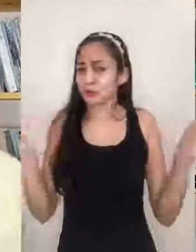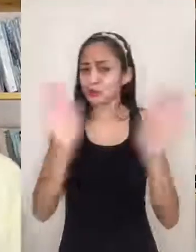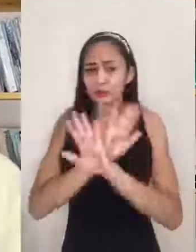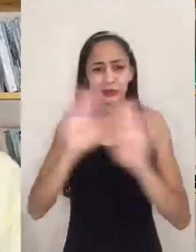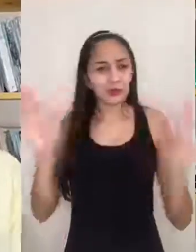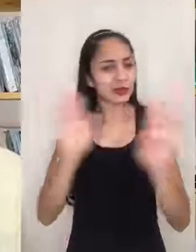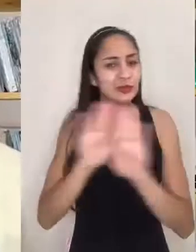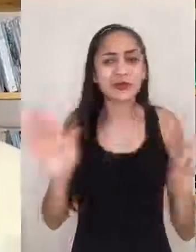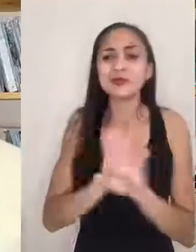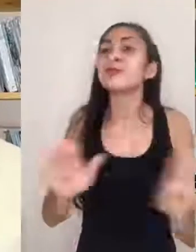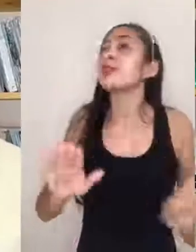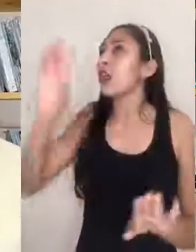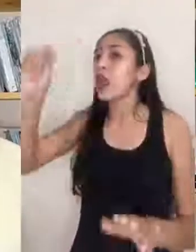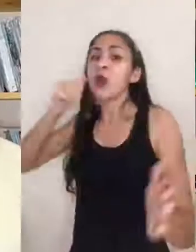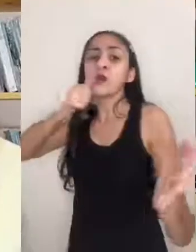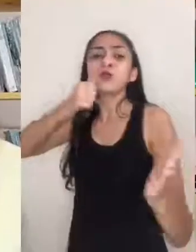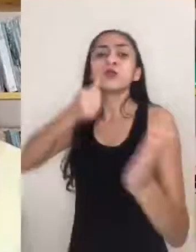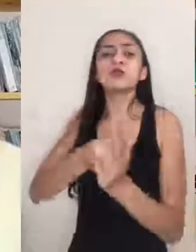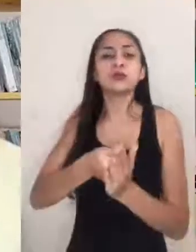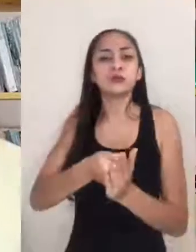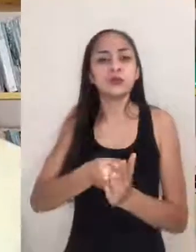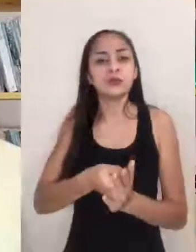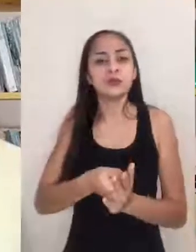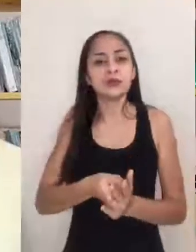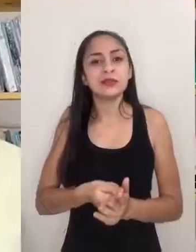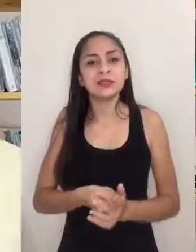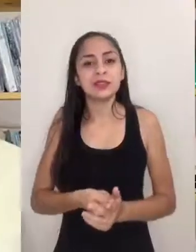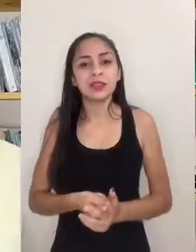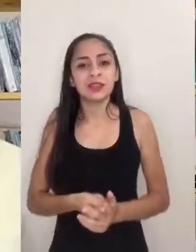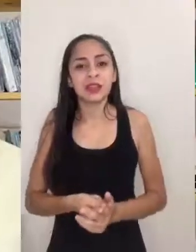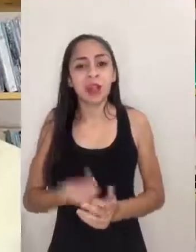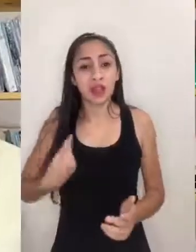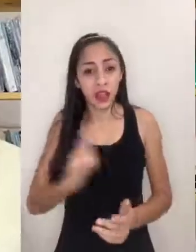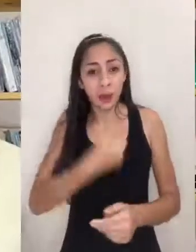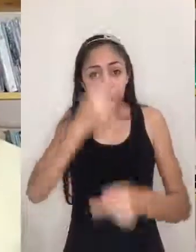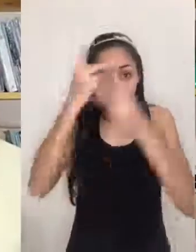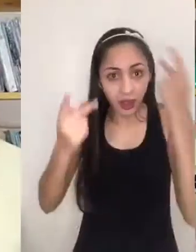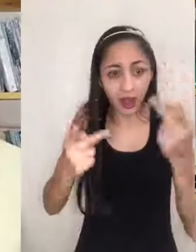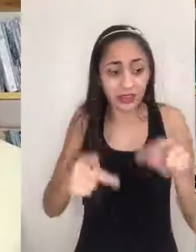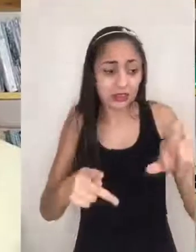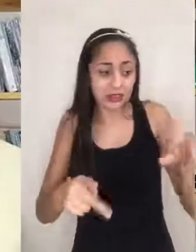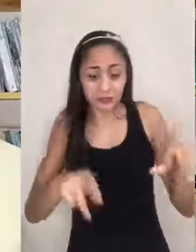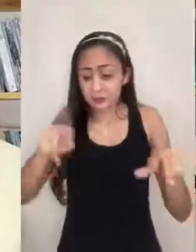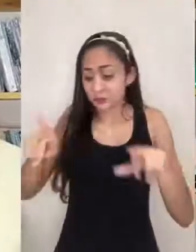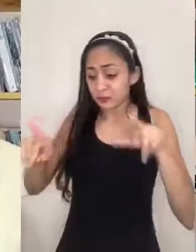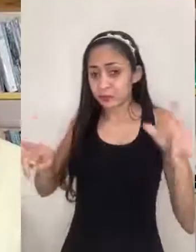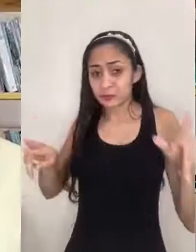Deus não volta atrás, ele não muda. Os homens mudam.